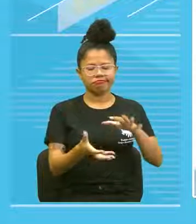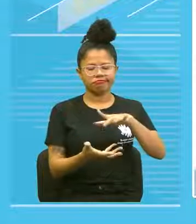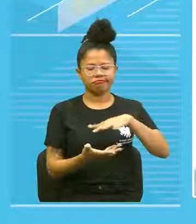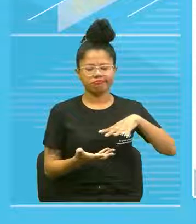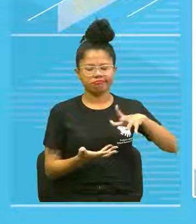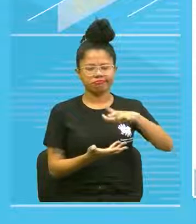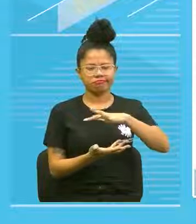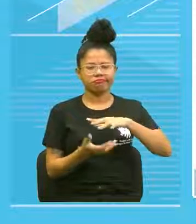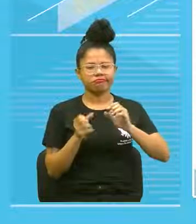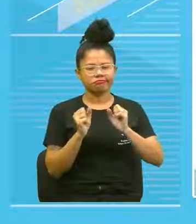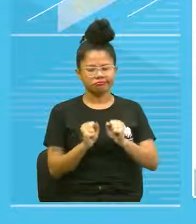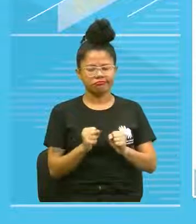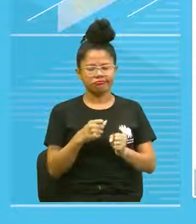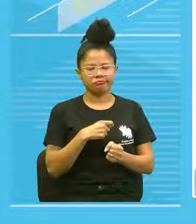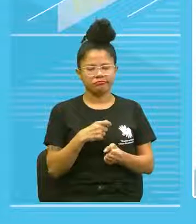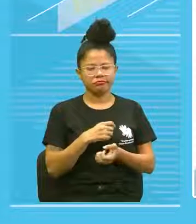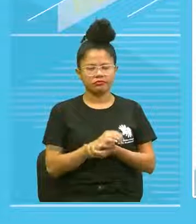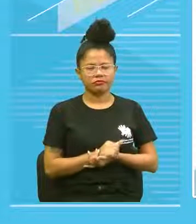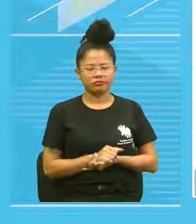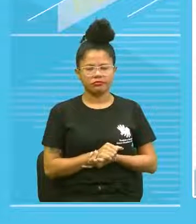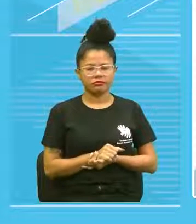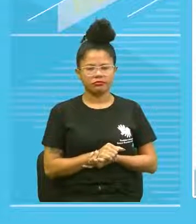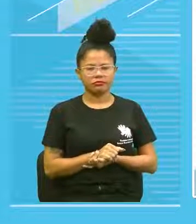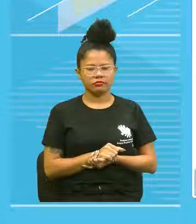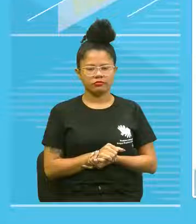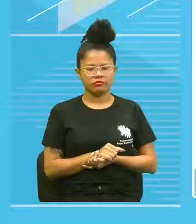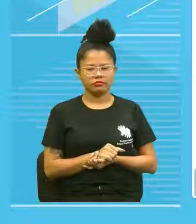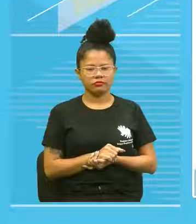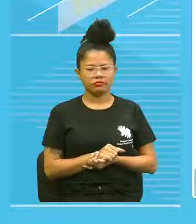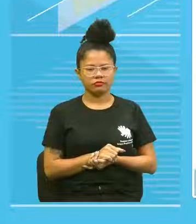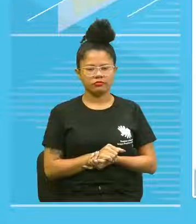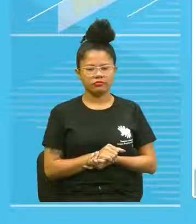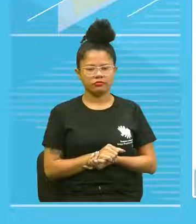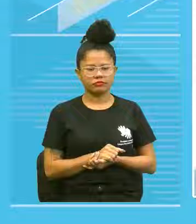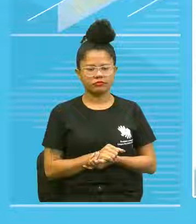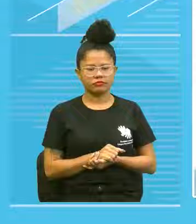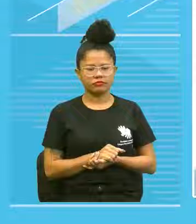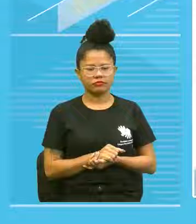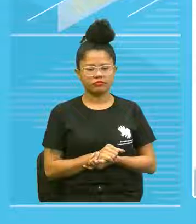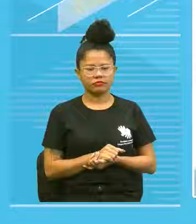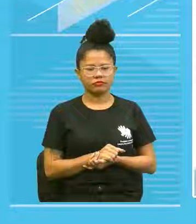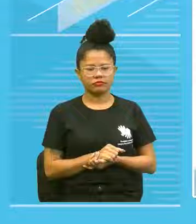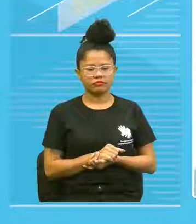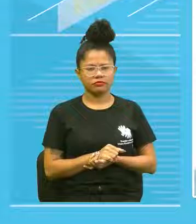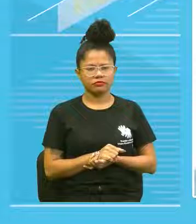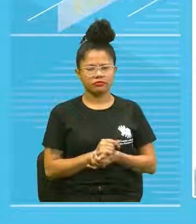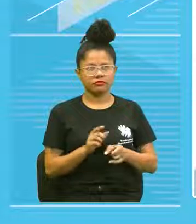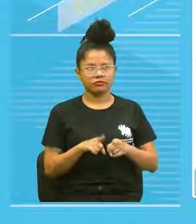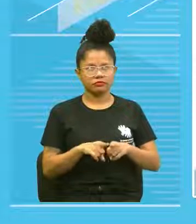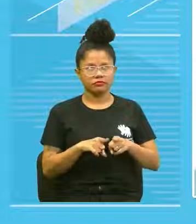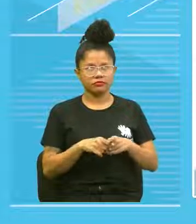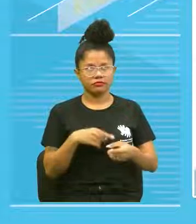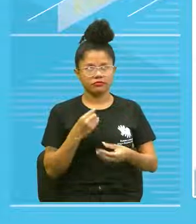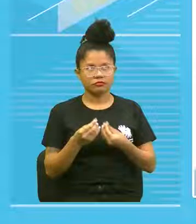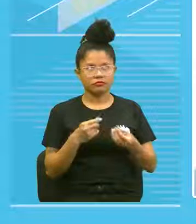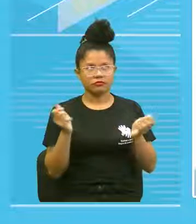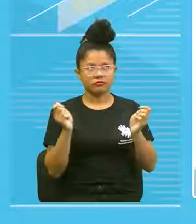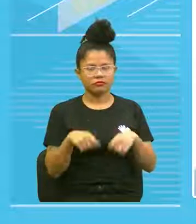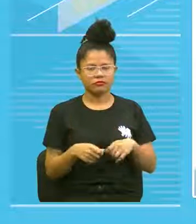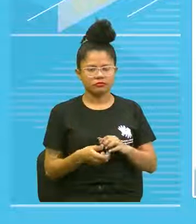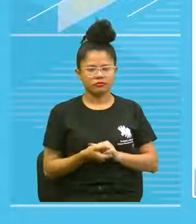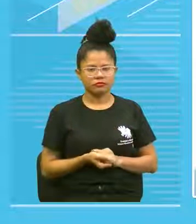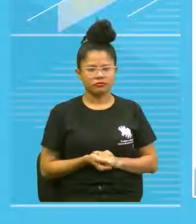ser produzida se depender os da maneira como a gente dependem